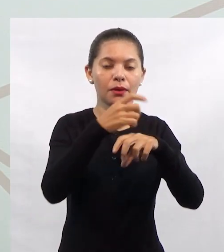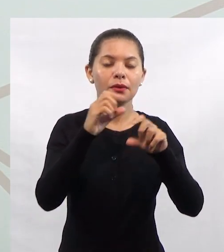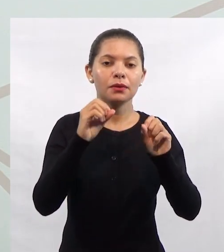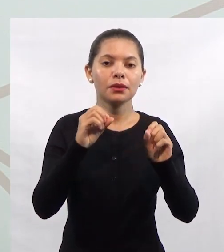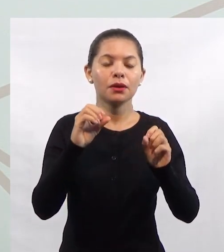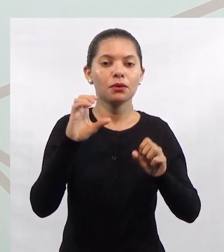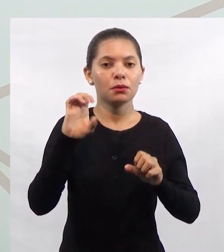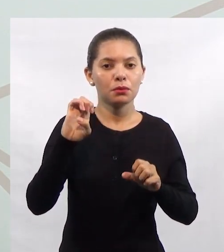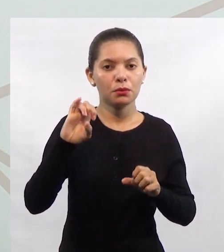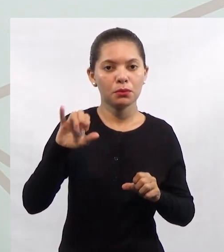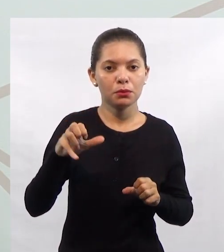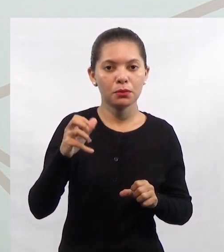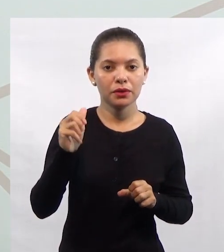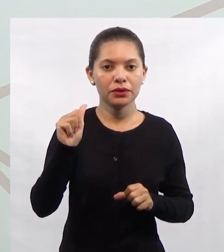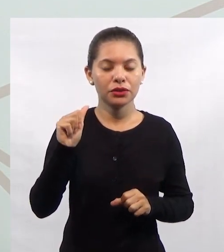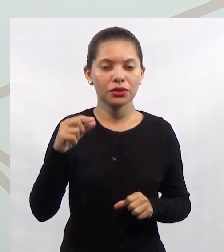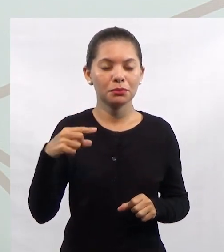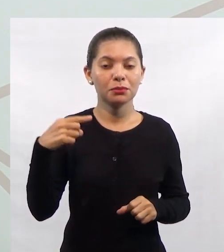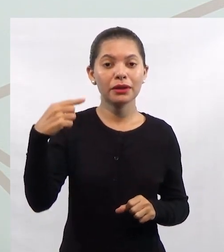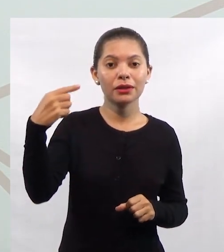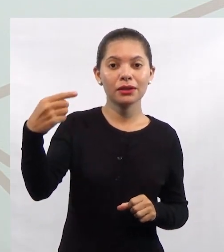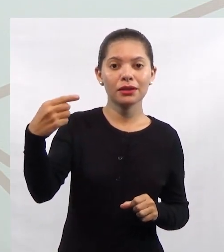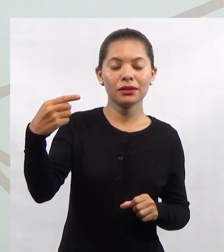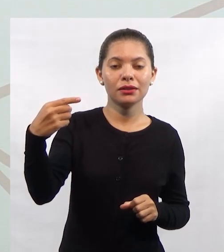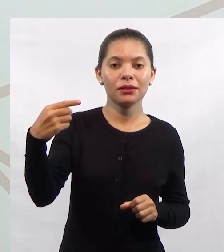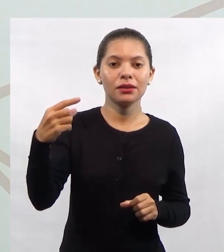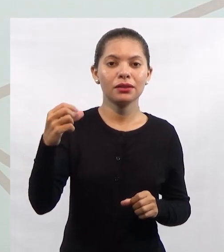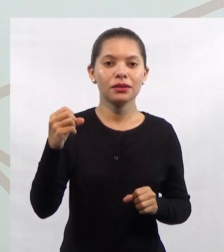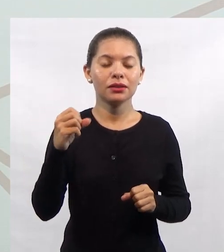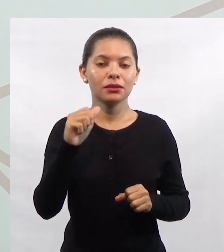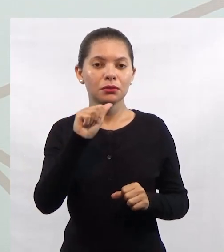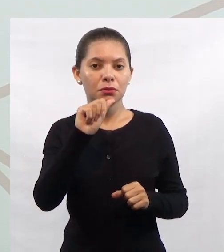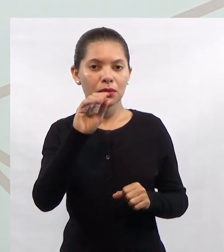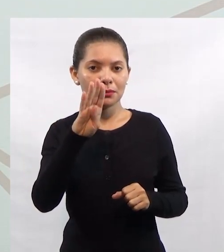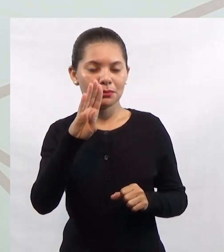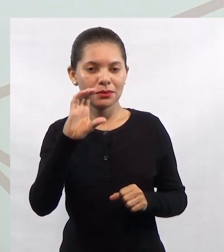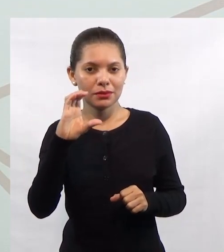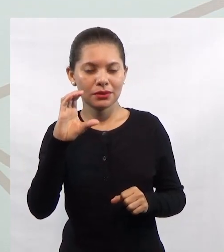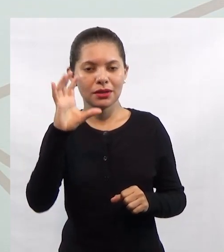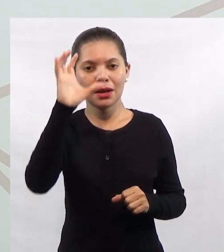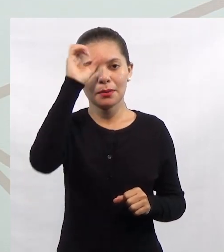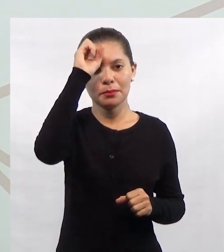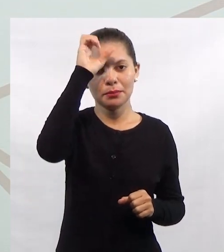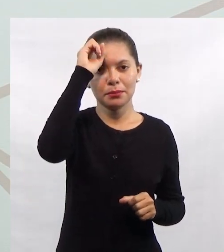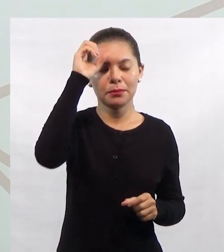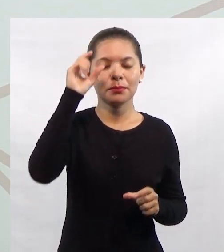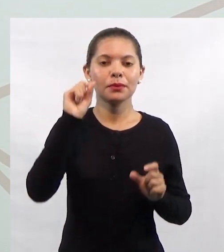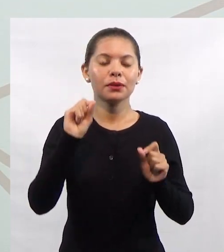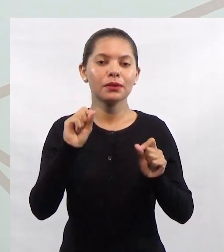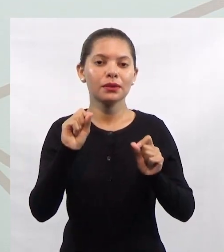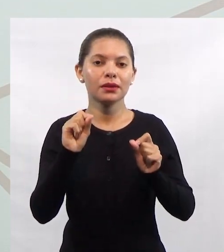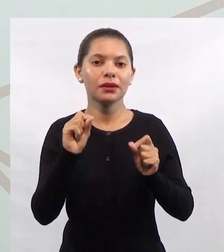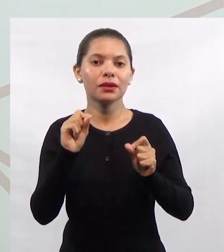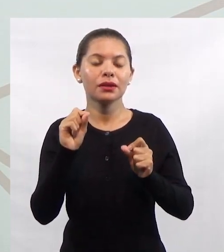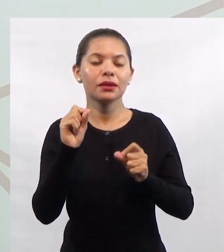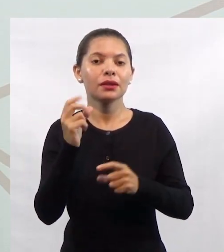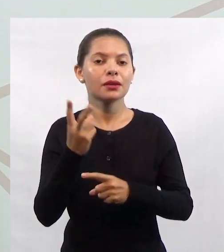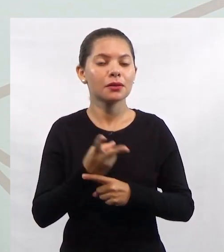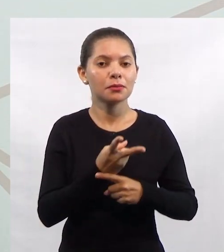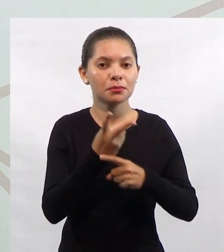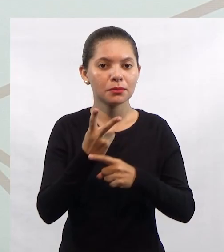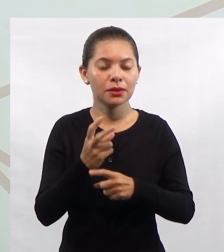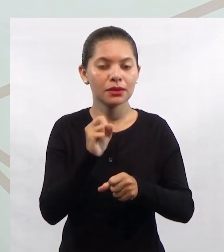profissional. Portanto, a educação de jovens e adultos, para além da alfabetização, ela tem que buscar uma alfabetização